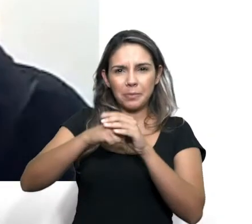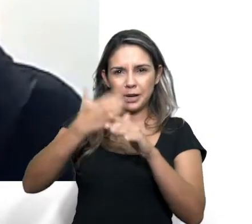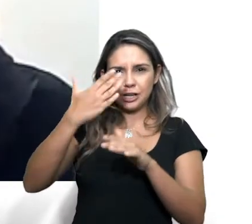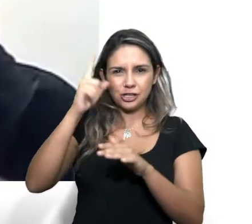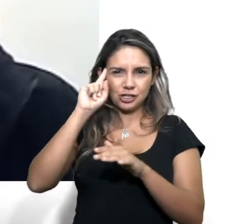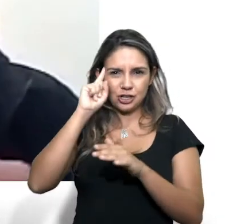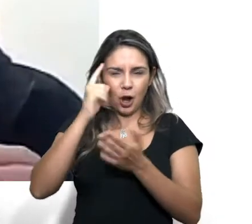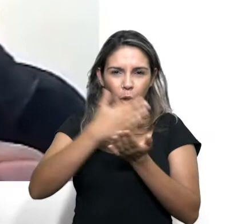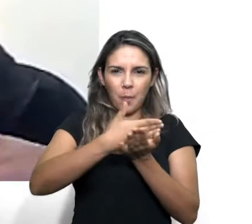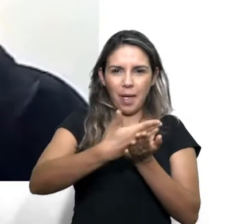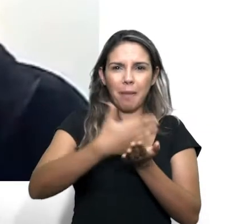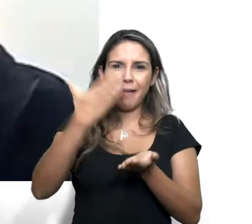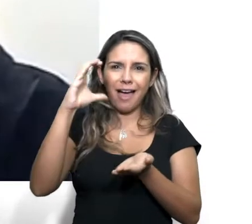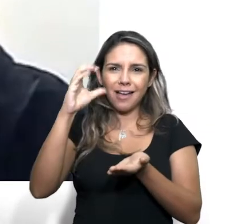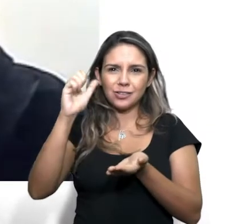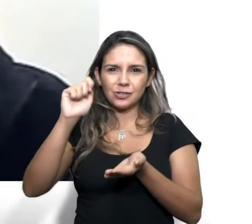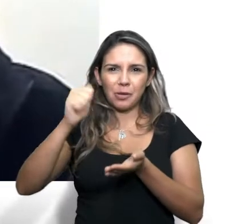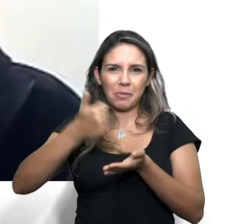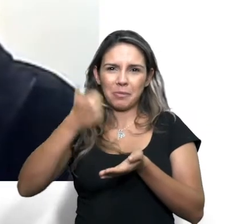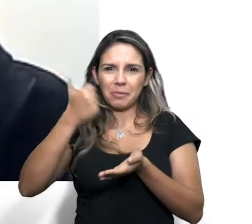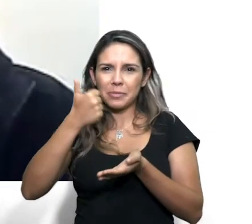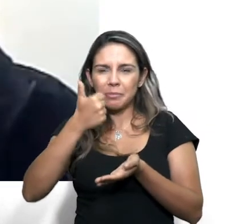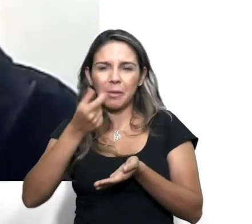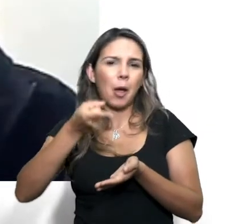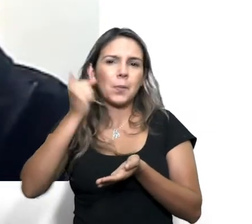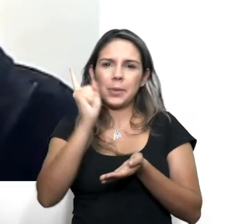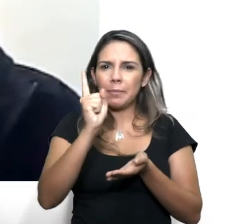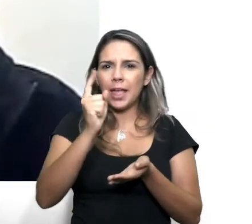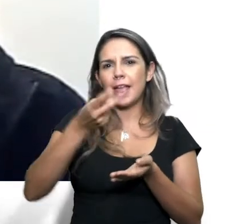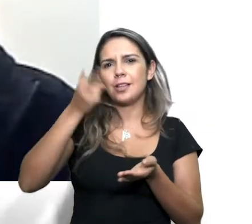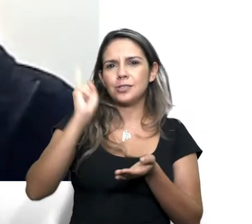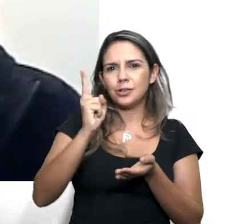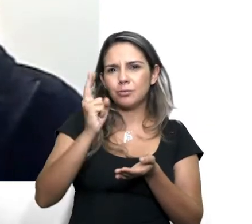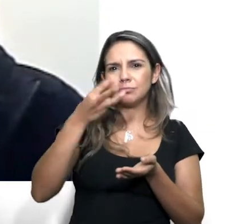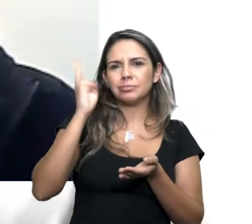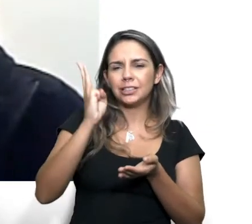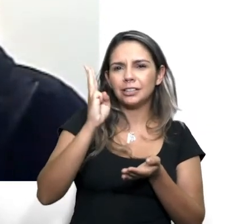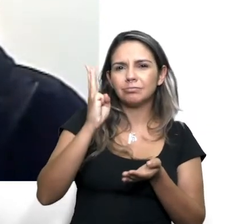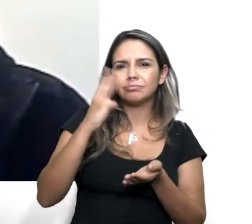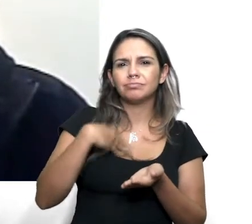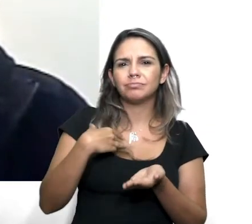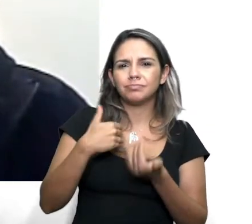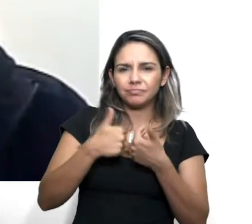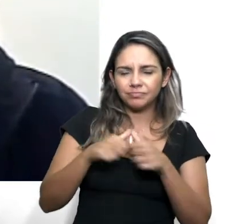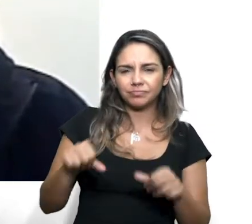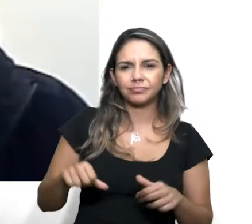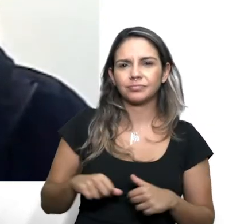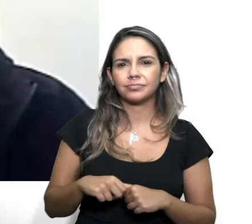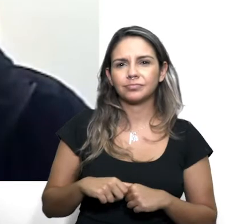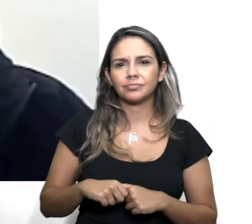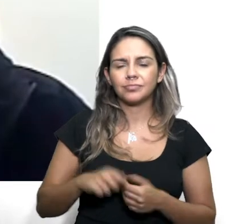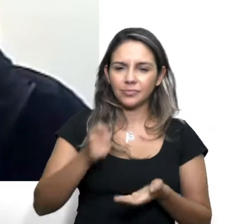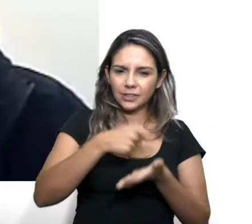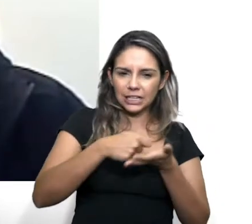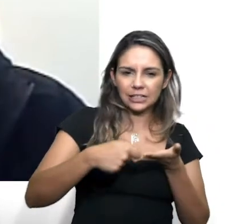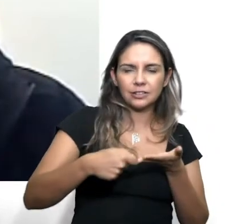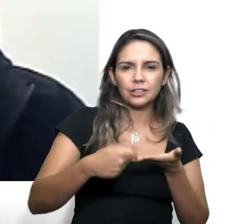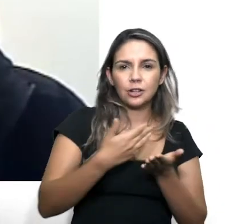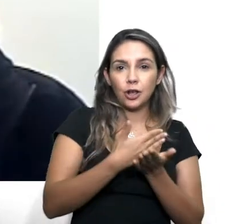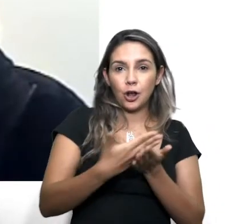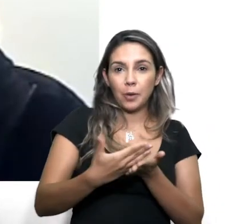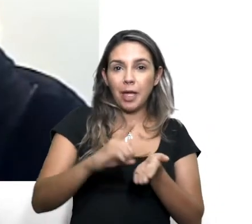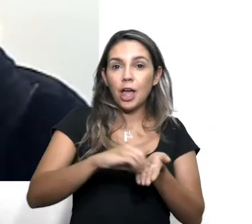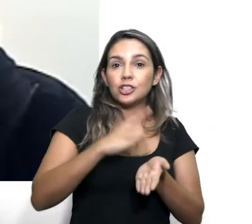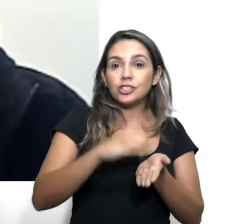ver quantos mortos, o que é que está a acontecer, estava totalmente obcecado. Então decidi começar a escrever o Diário